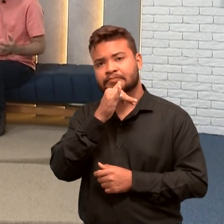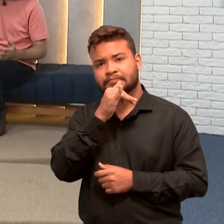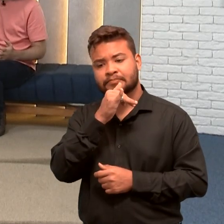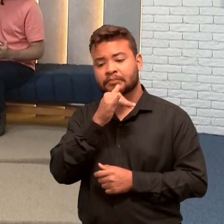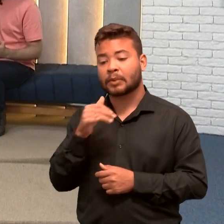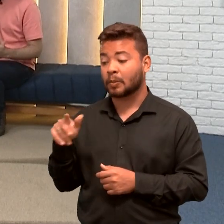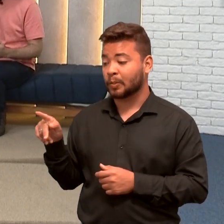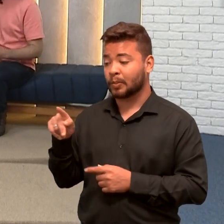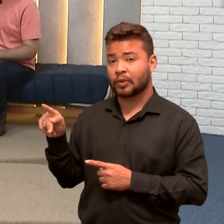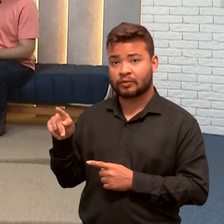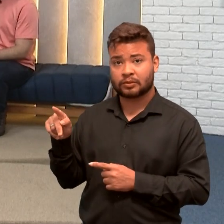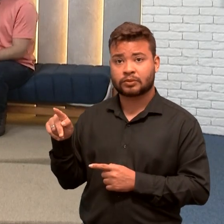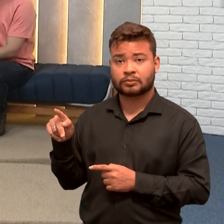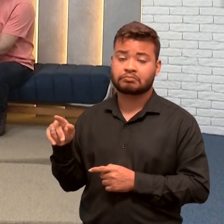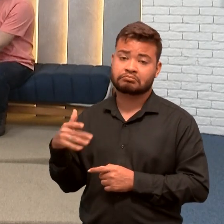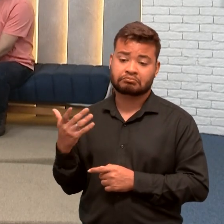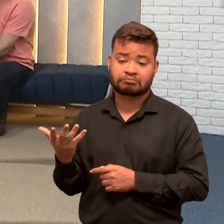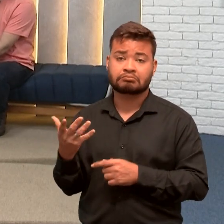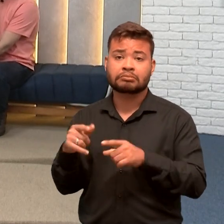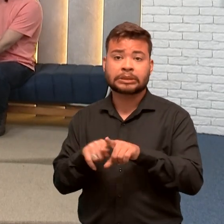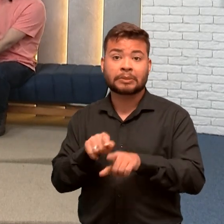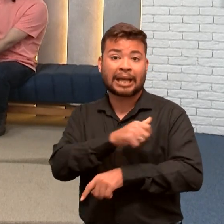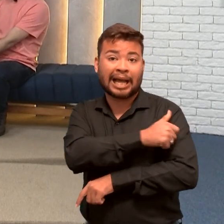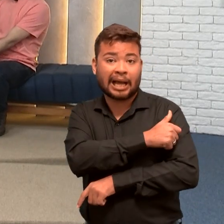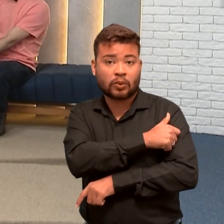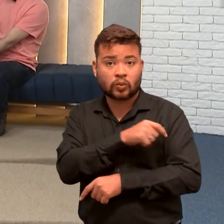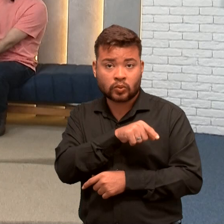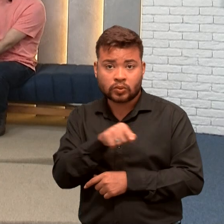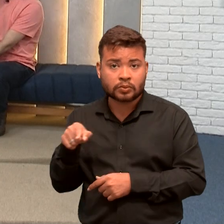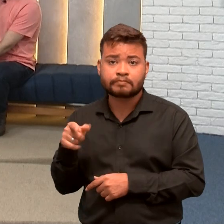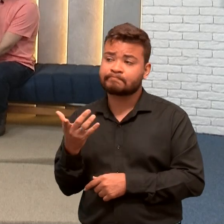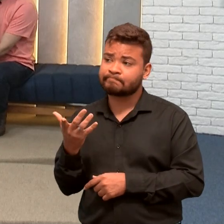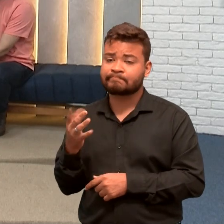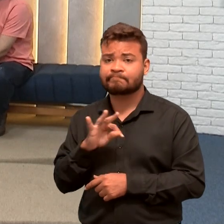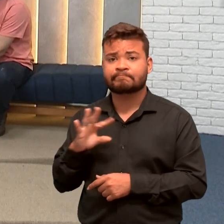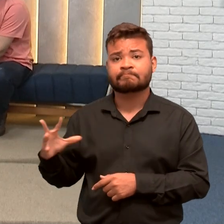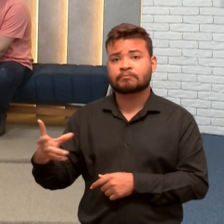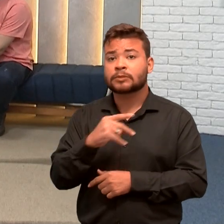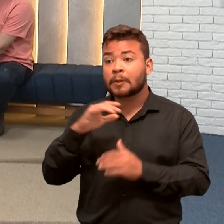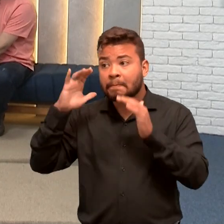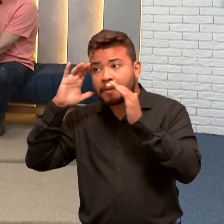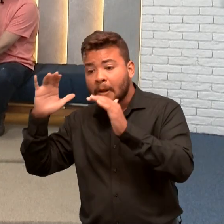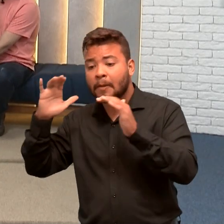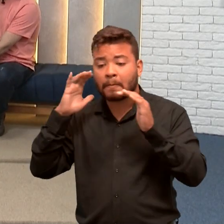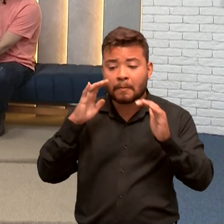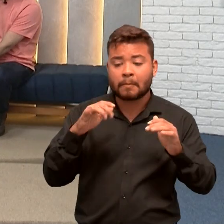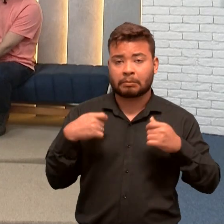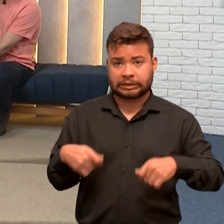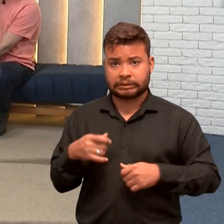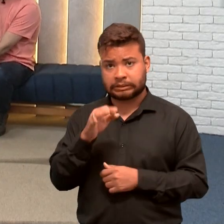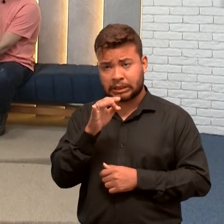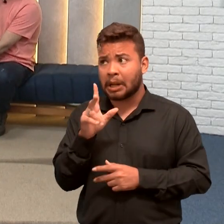o professor, o docente ou mesmo o estudante, né? É uma questão mesmo de respeito, questão